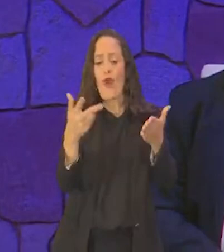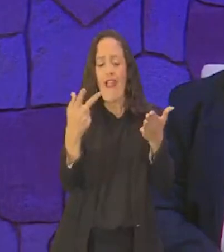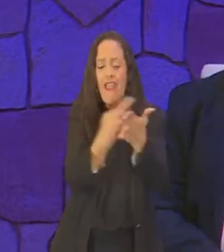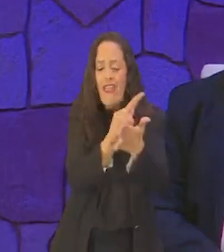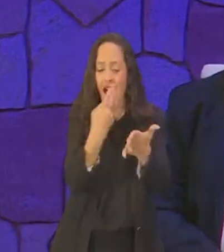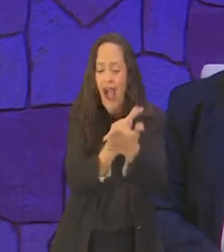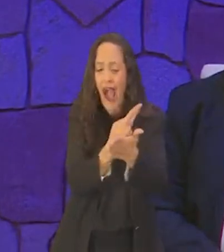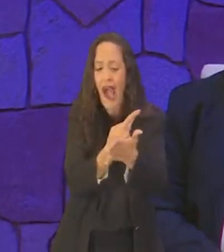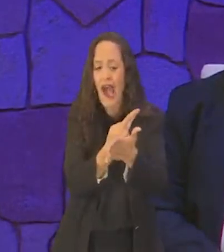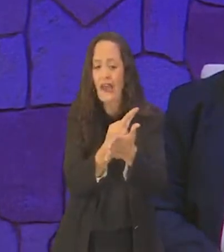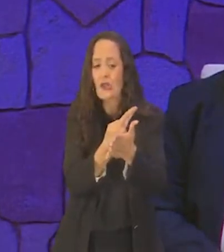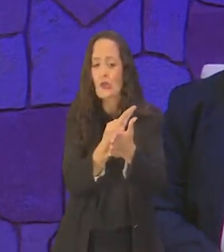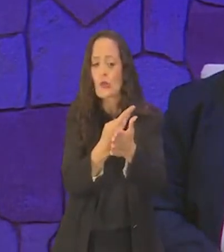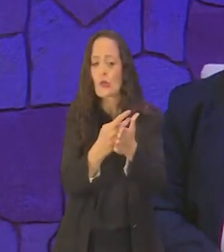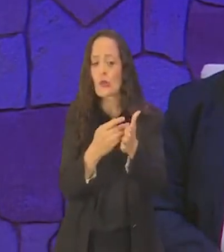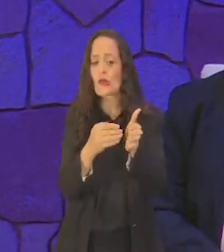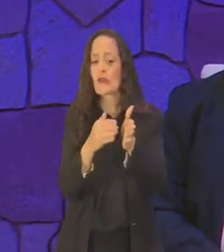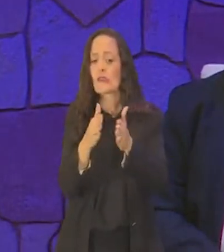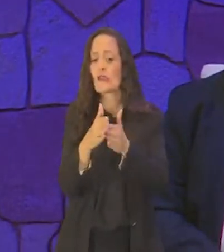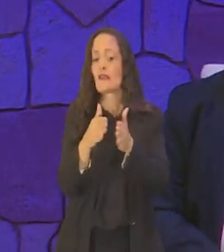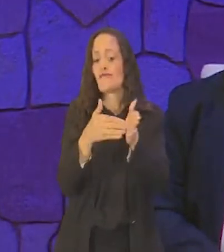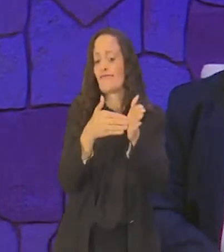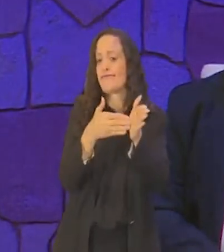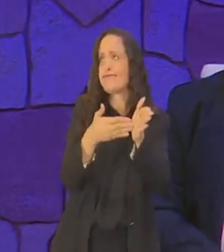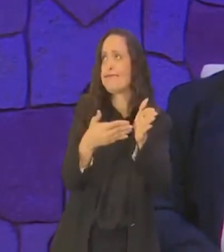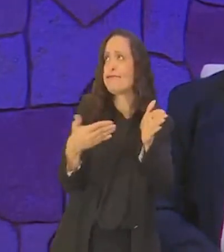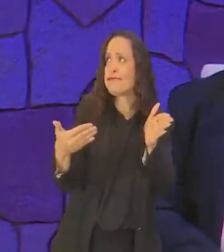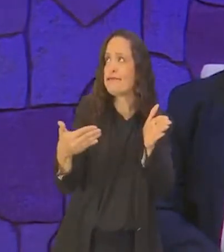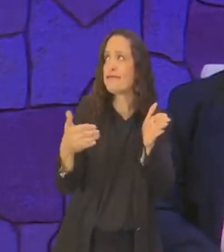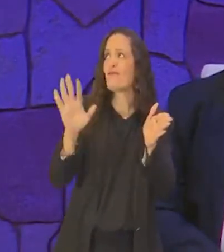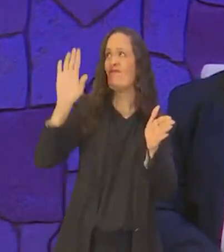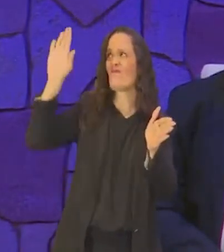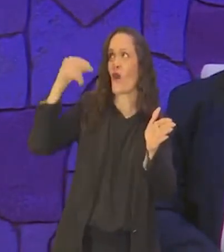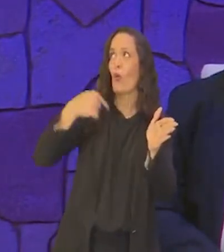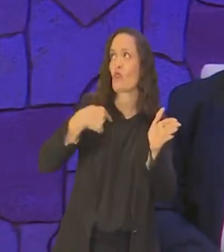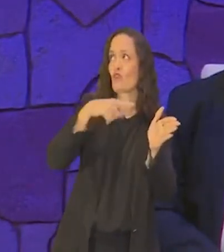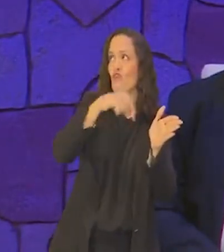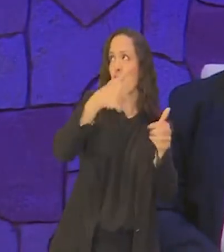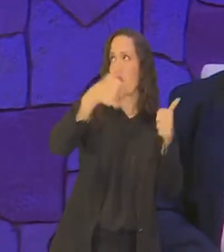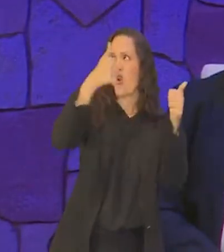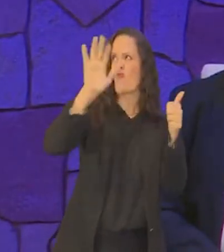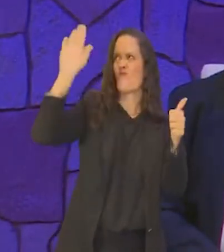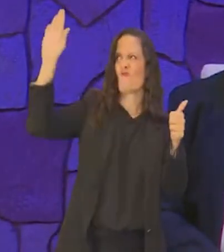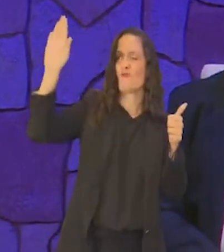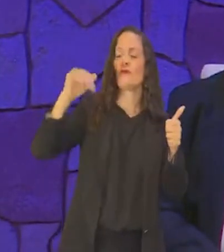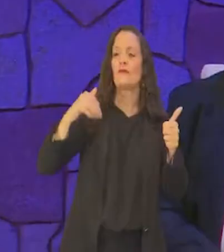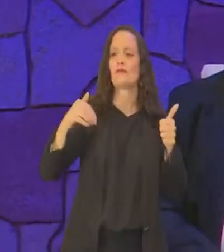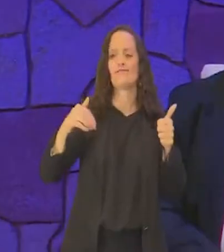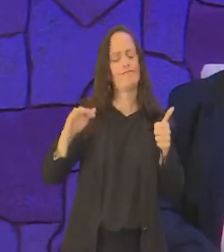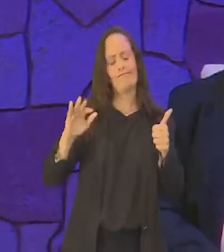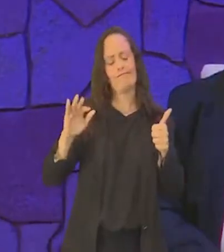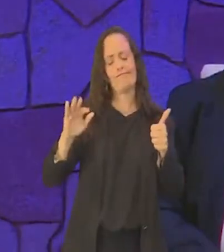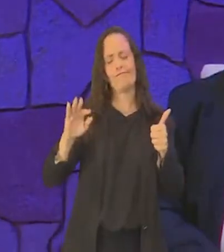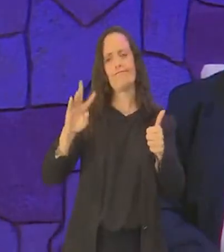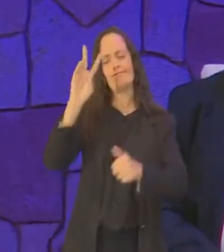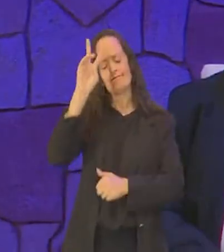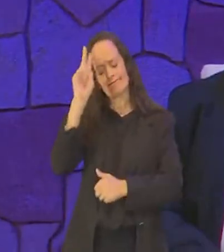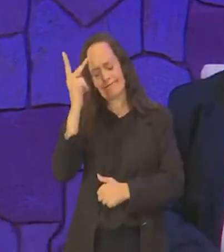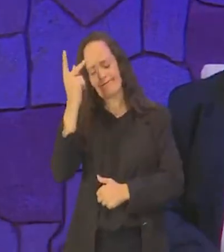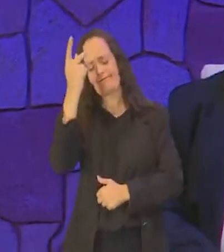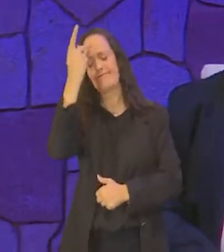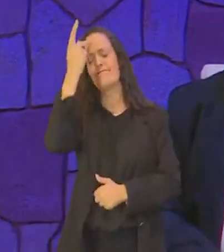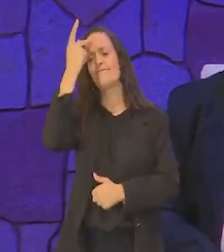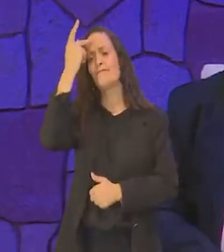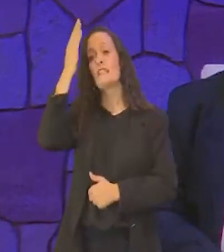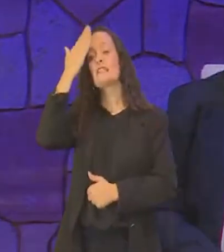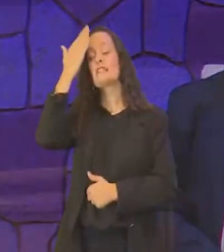caminhos opostos, distante da presença de Deus, saiba que nesta noite, o bom